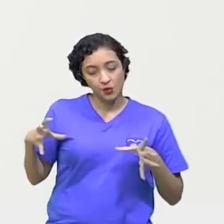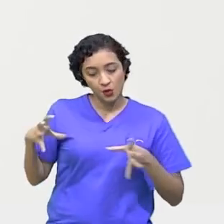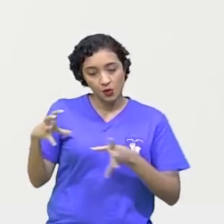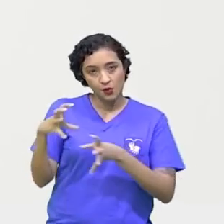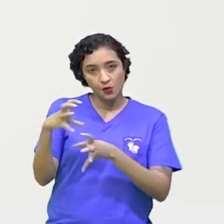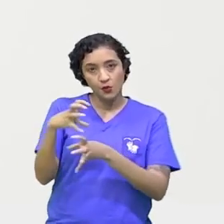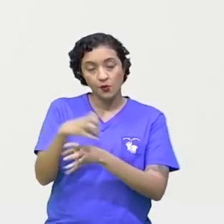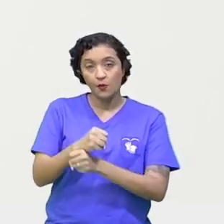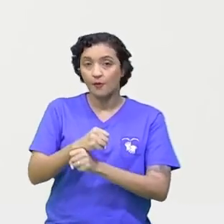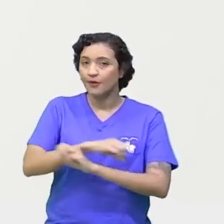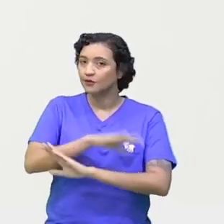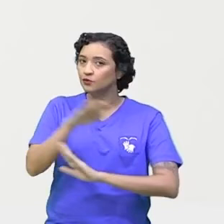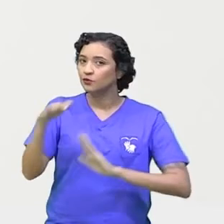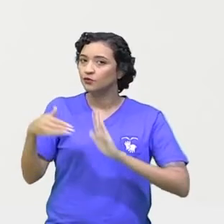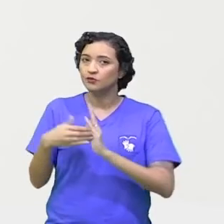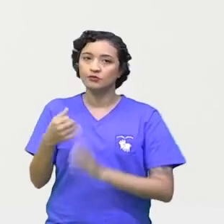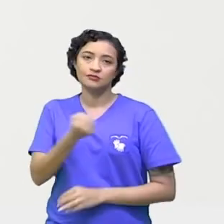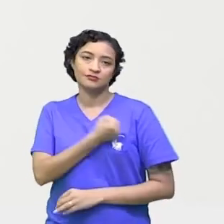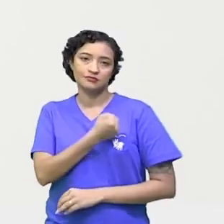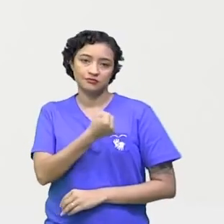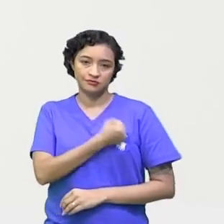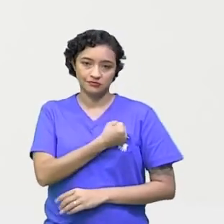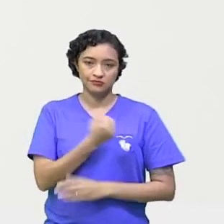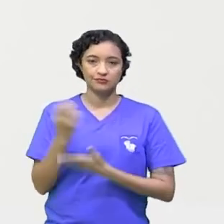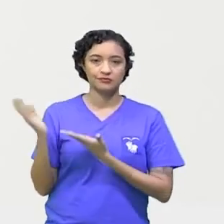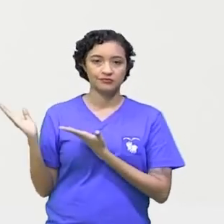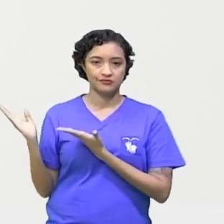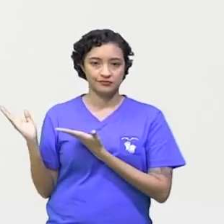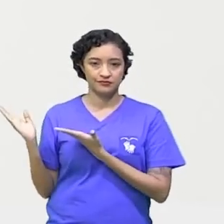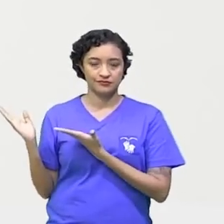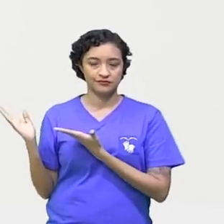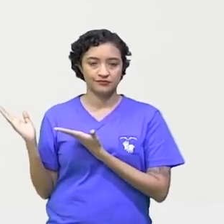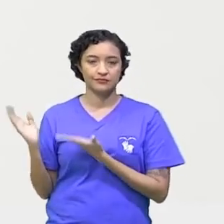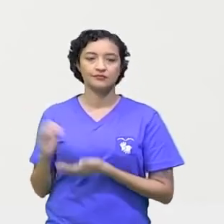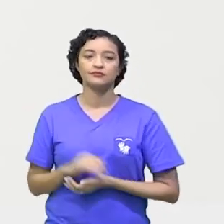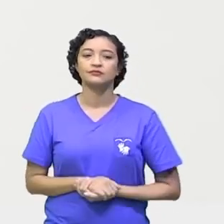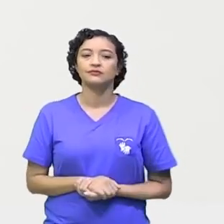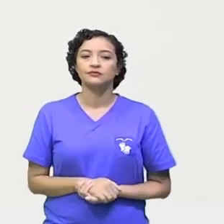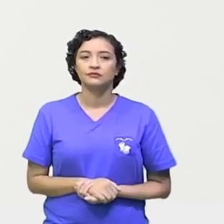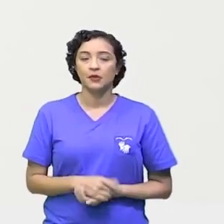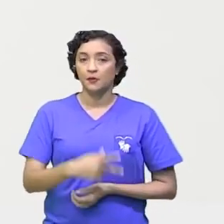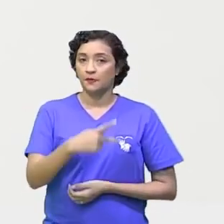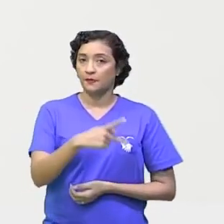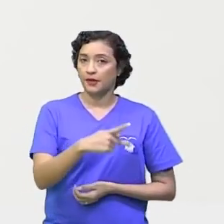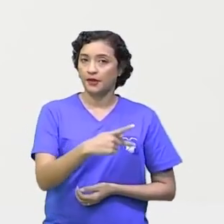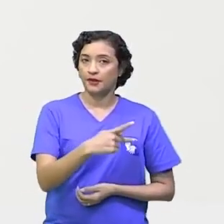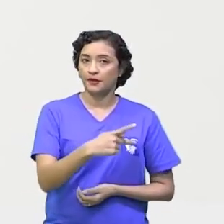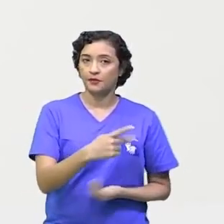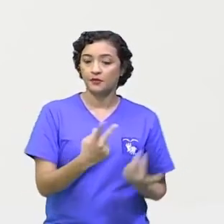papel milimetrado, tá certo? Que compõem a peça. Então, olha aí, ó, o perímetro vai ser o quê?